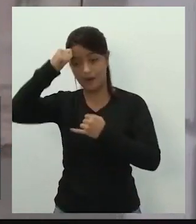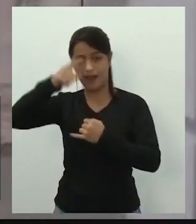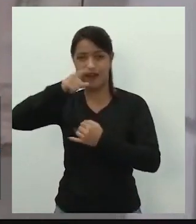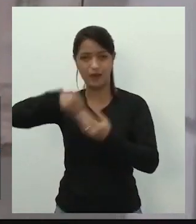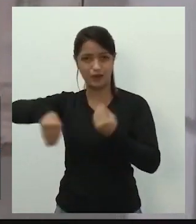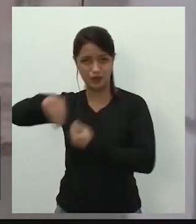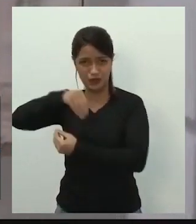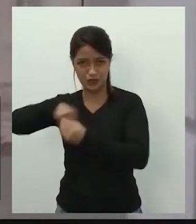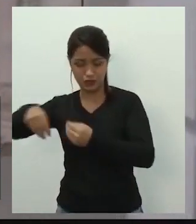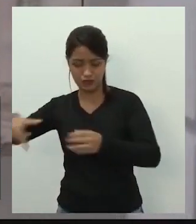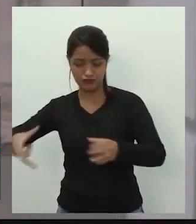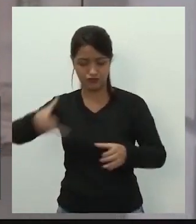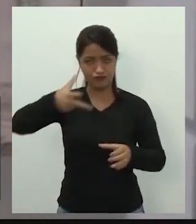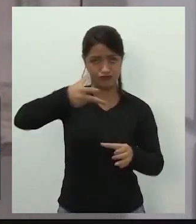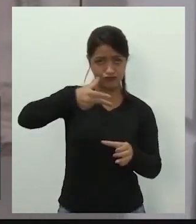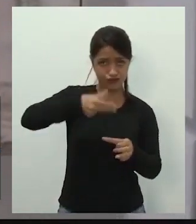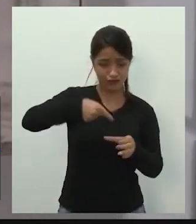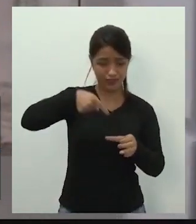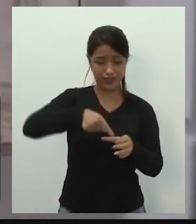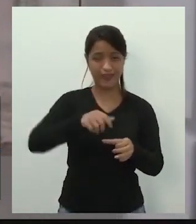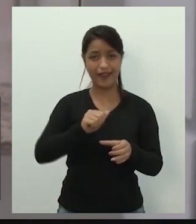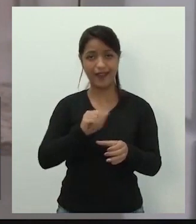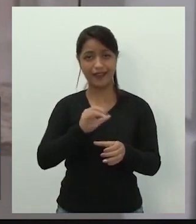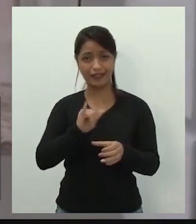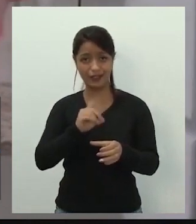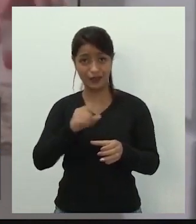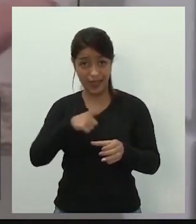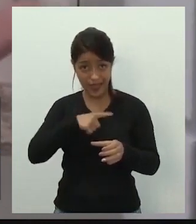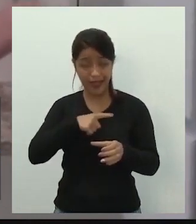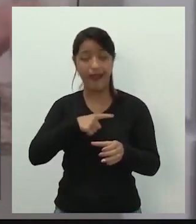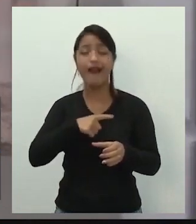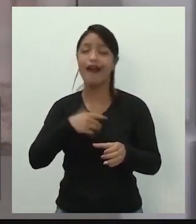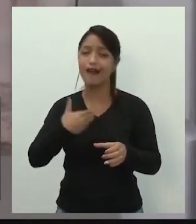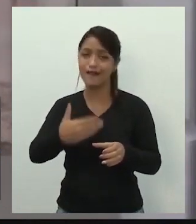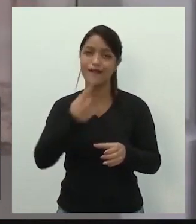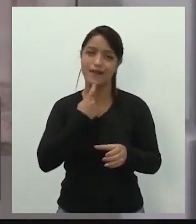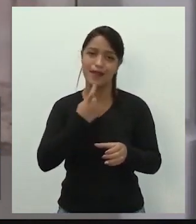está em presença de uma solução ácida, ele fica avermelhado.